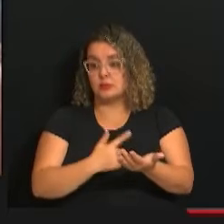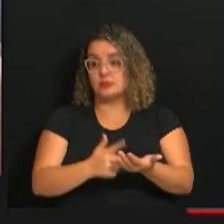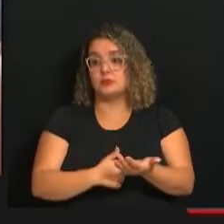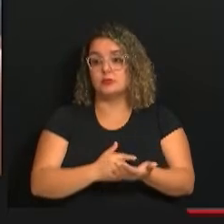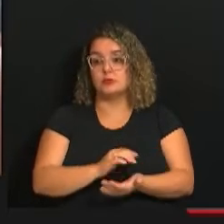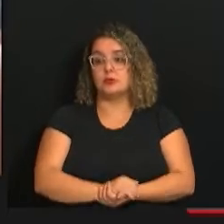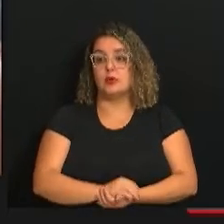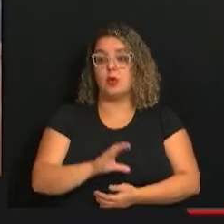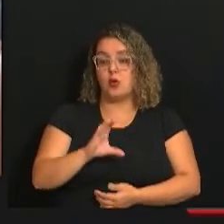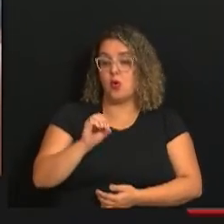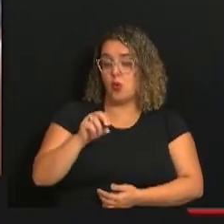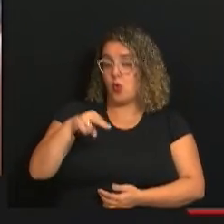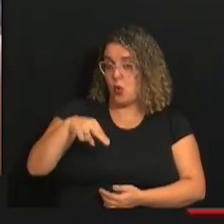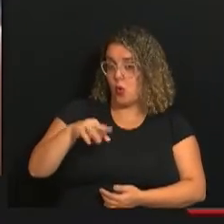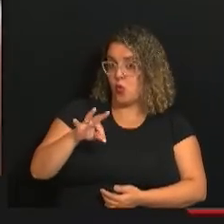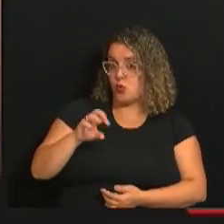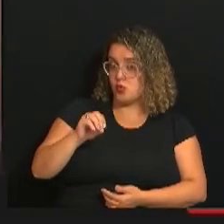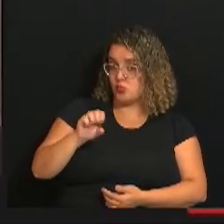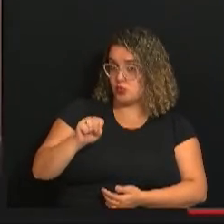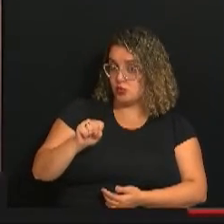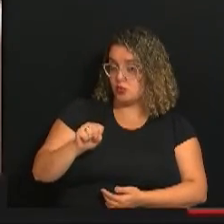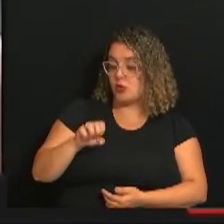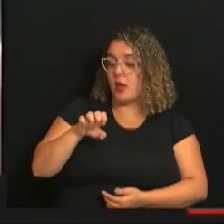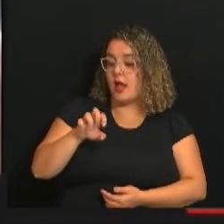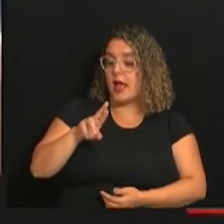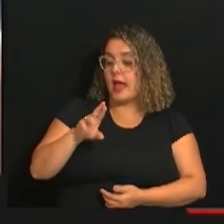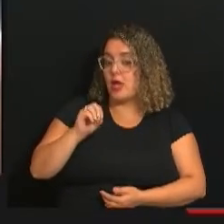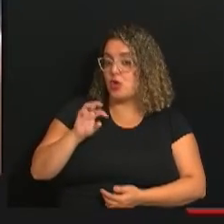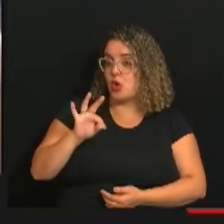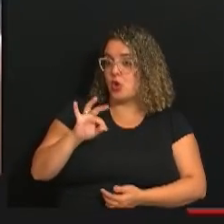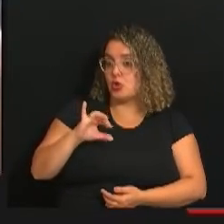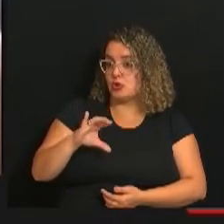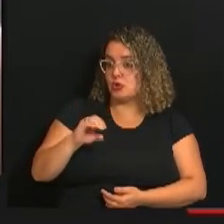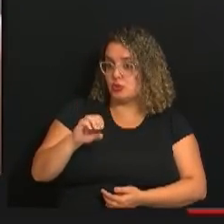Lançando um outro livro, você retorna aqui ao Câmara Notícia, combinado?